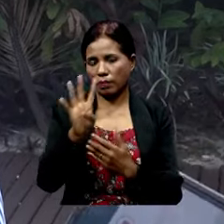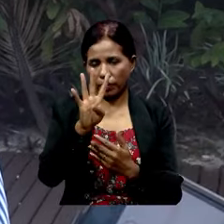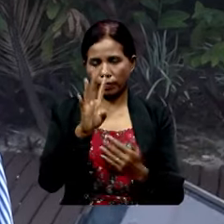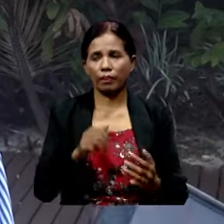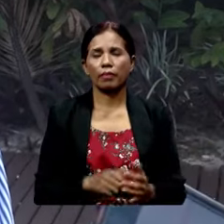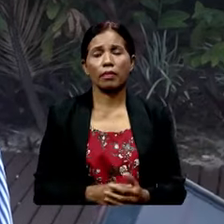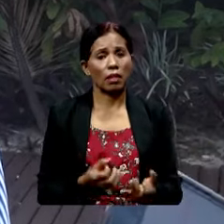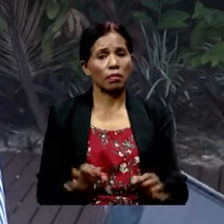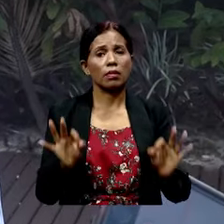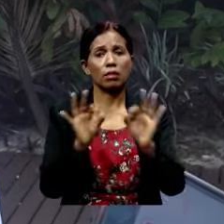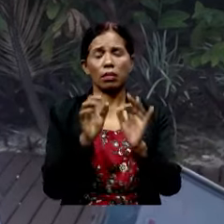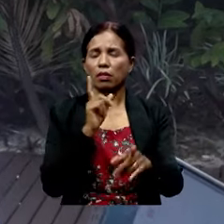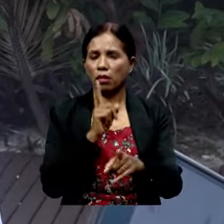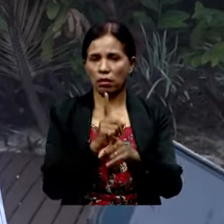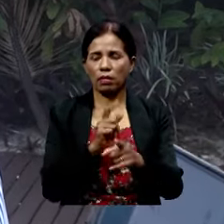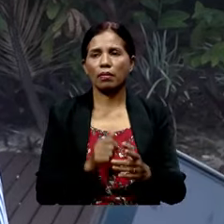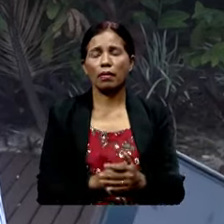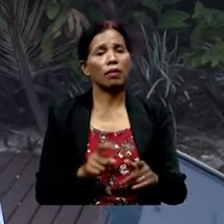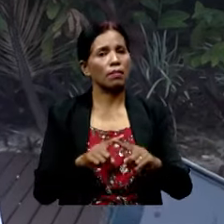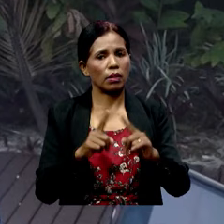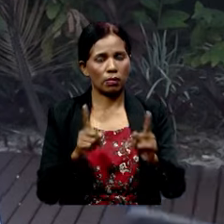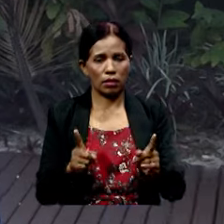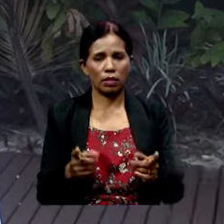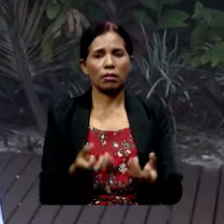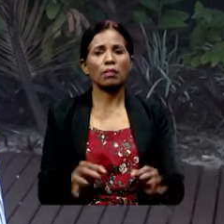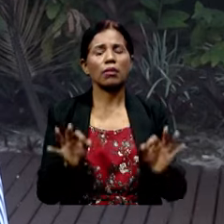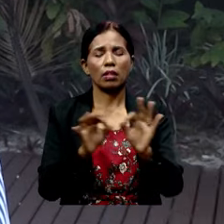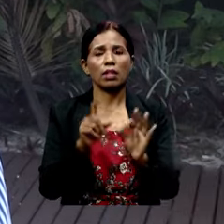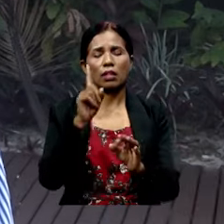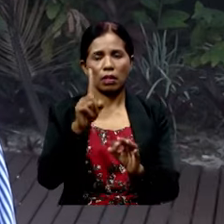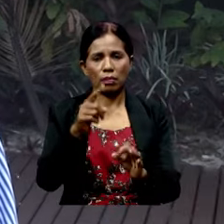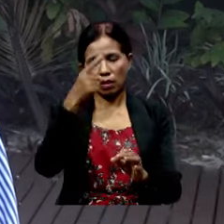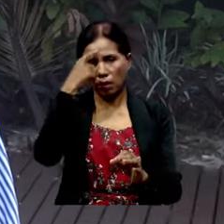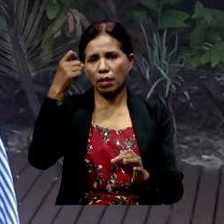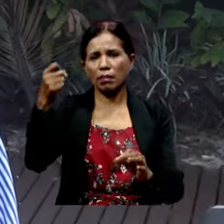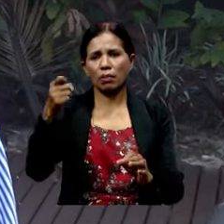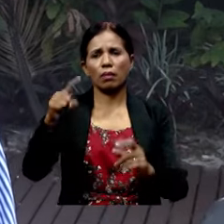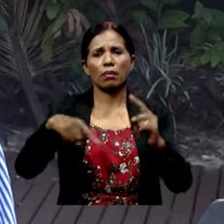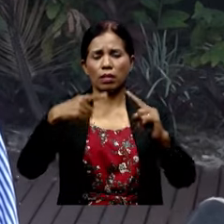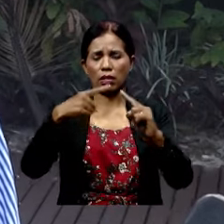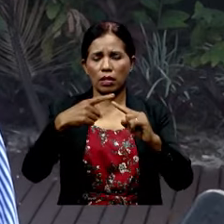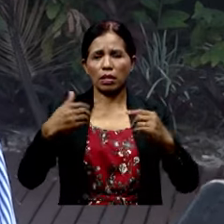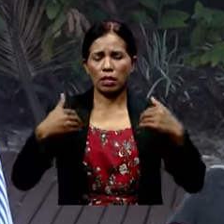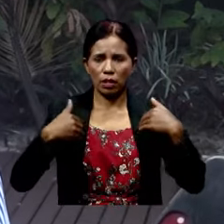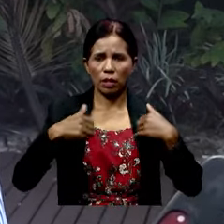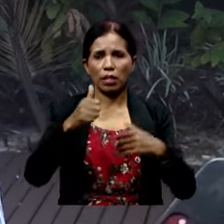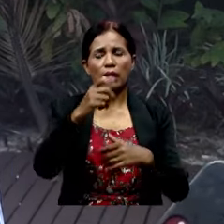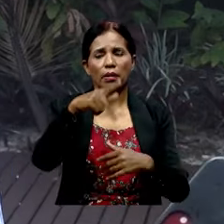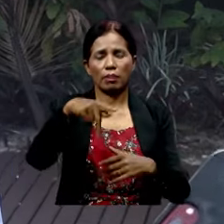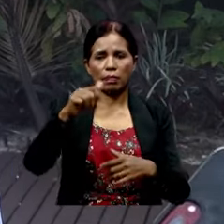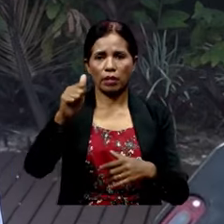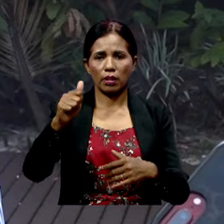2024. Não é importante, talvez. Mas bem importante, iremos também Bahire e a Pia,